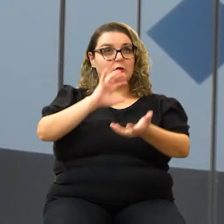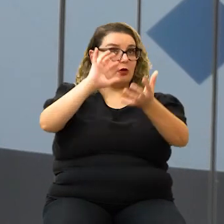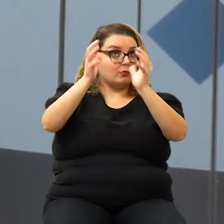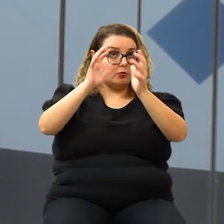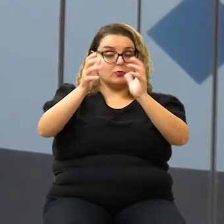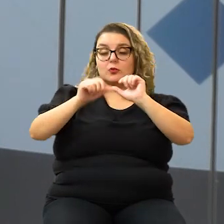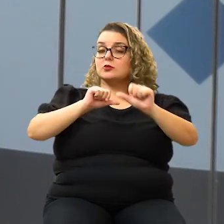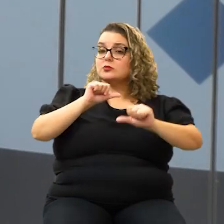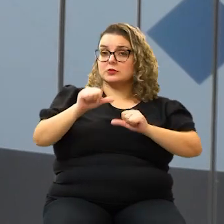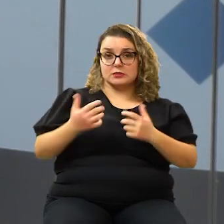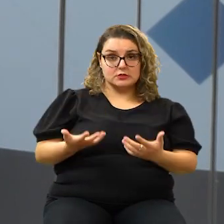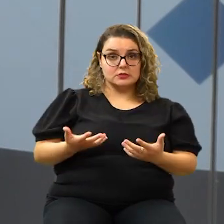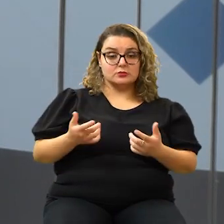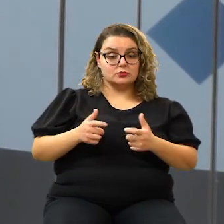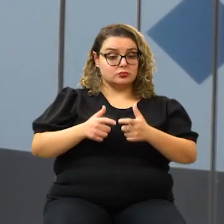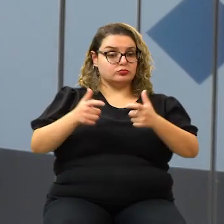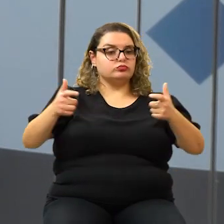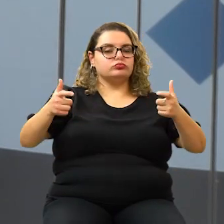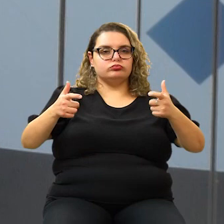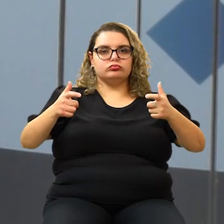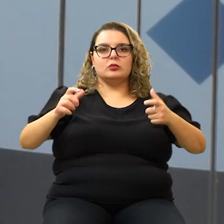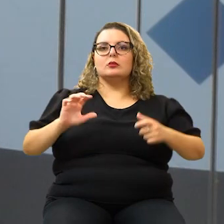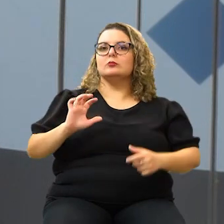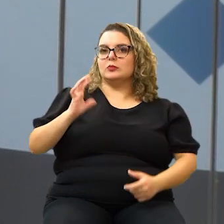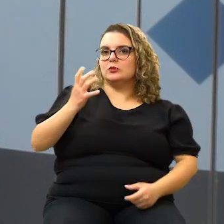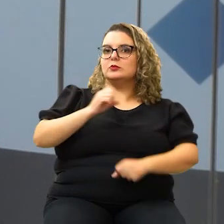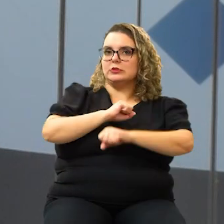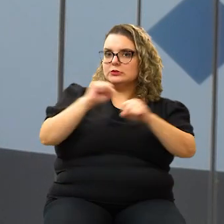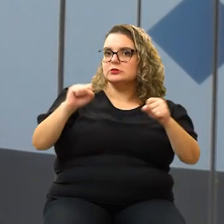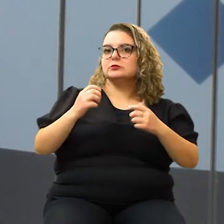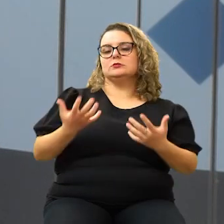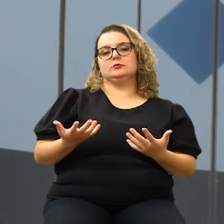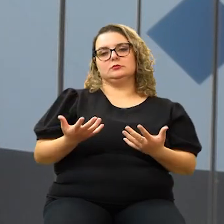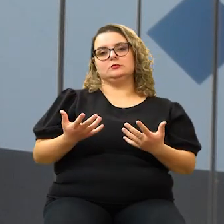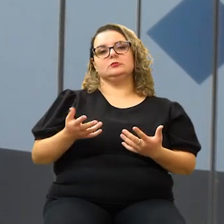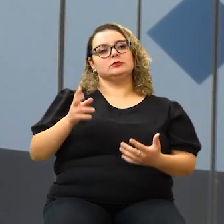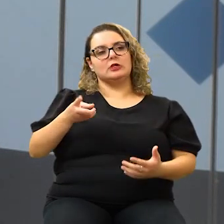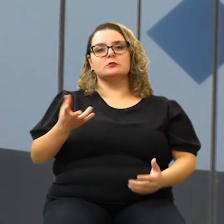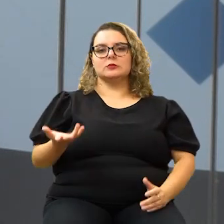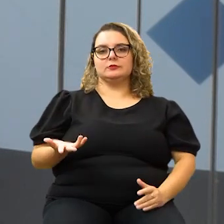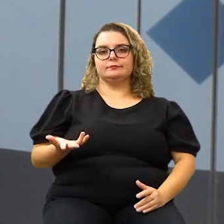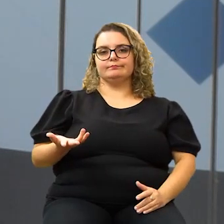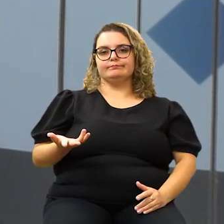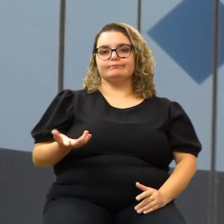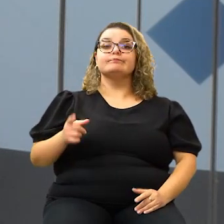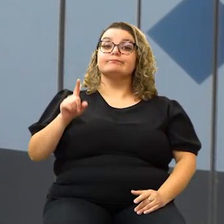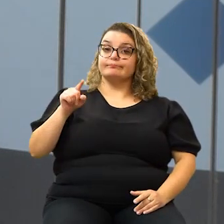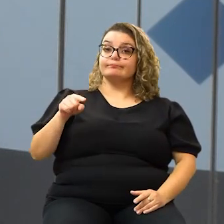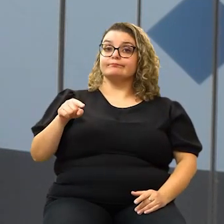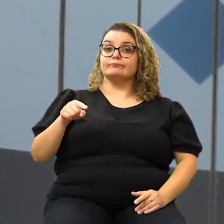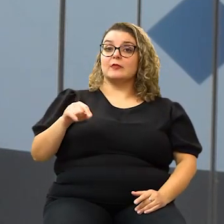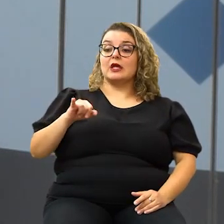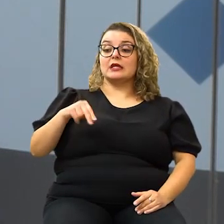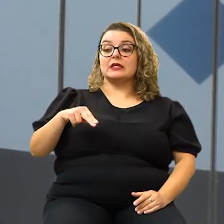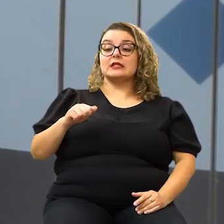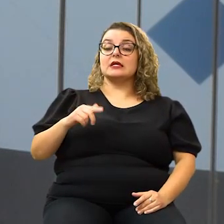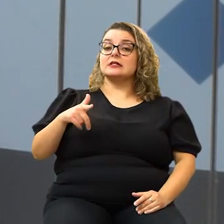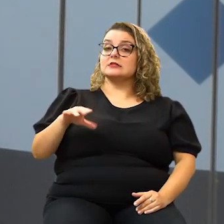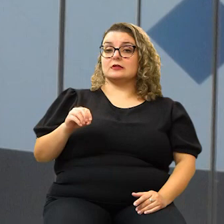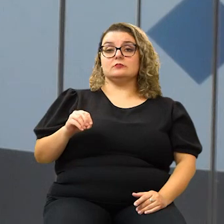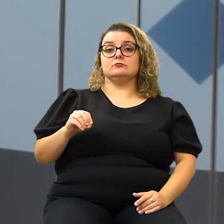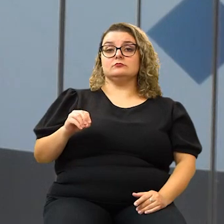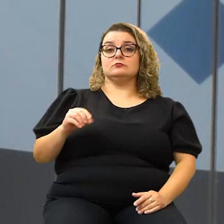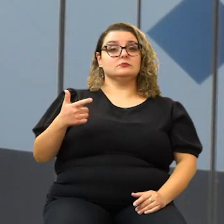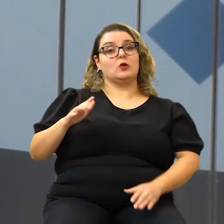da mudança climática, do aumento da frequência dos eventos extremos, né? Então, isso é uma questão que leva à inação.